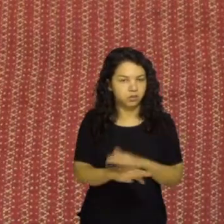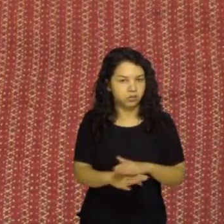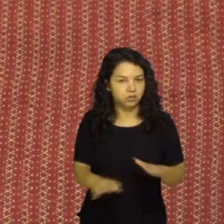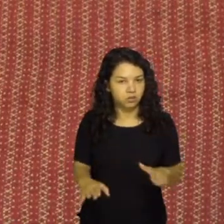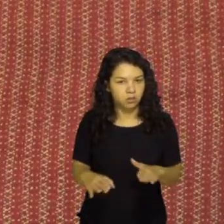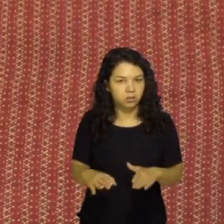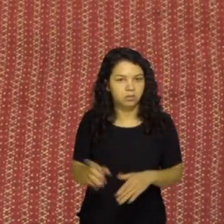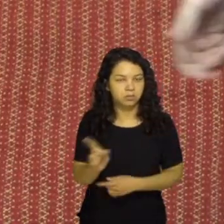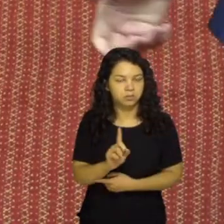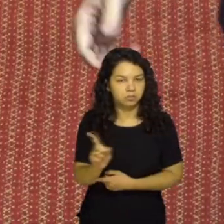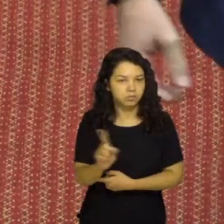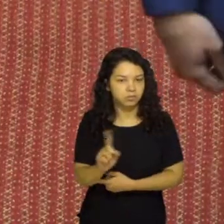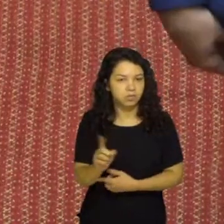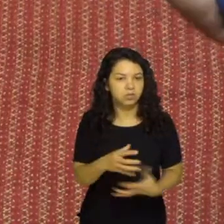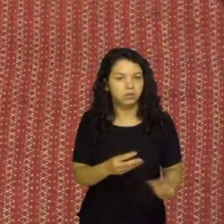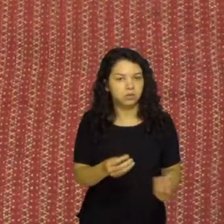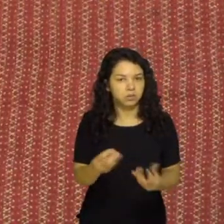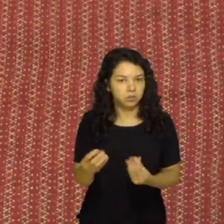né? Muitos